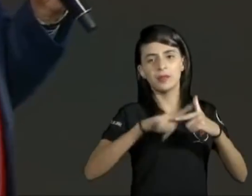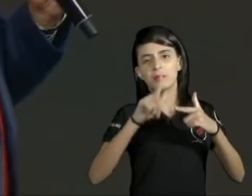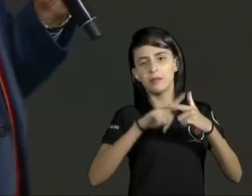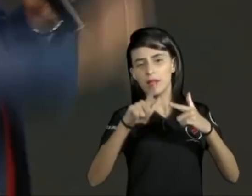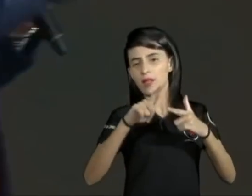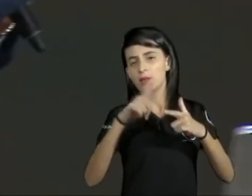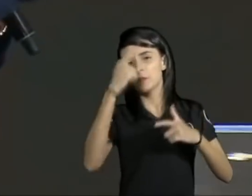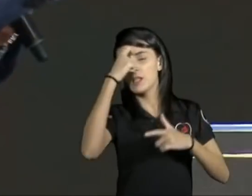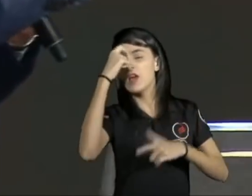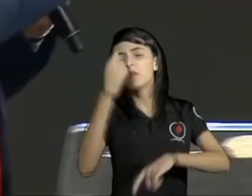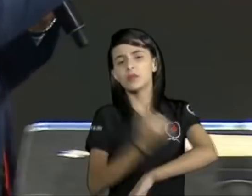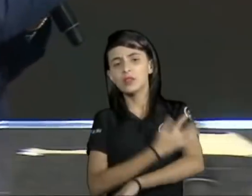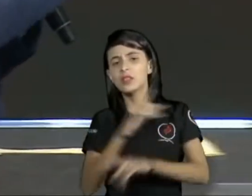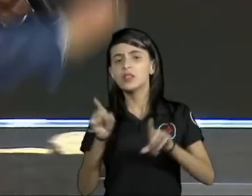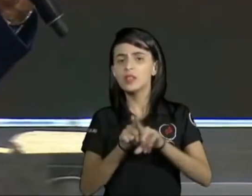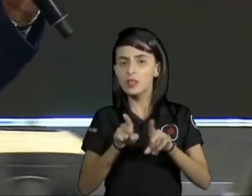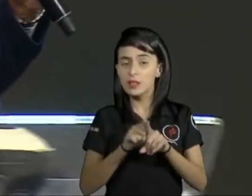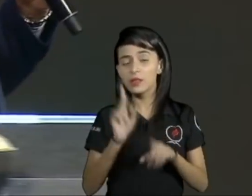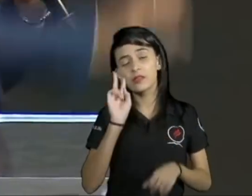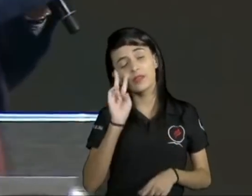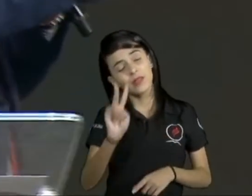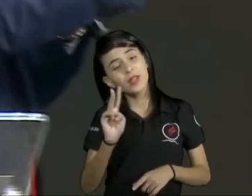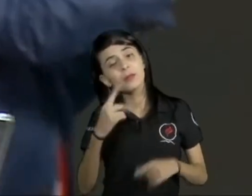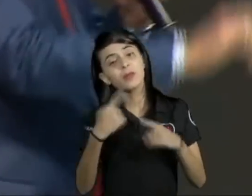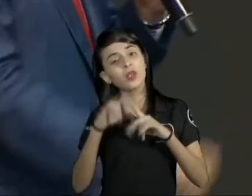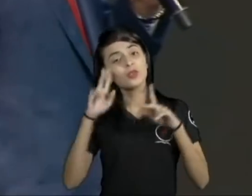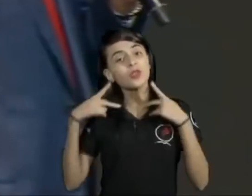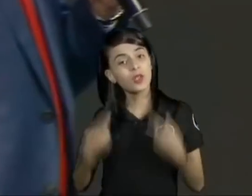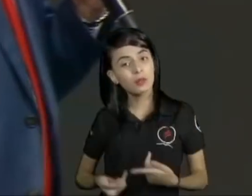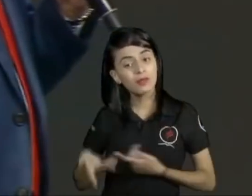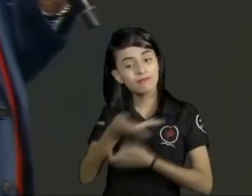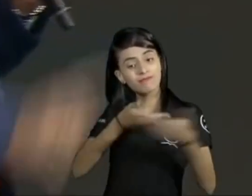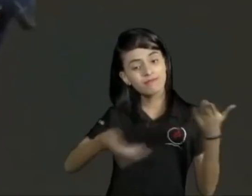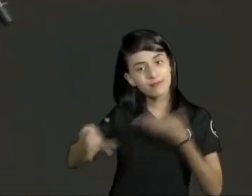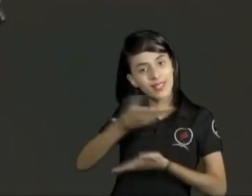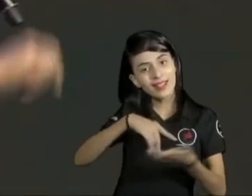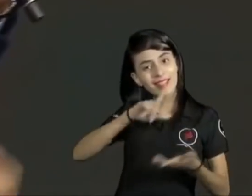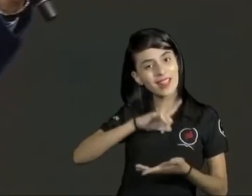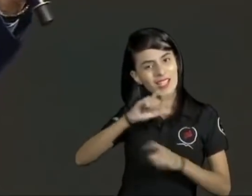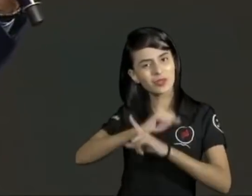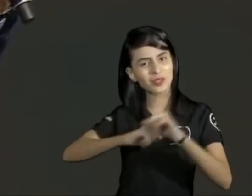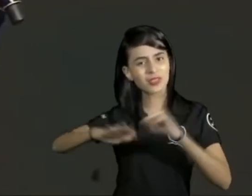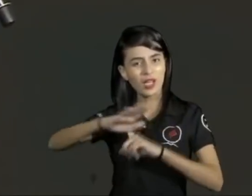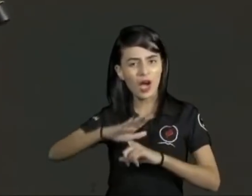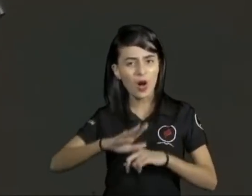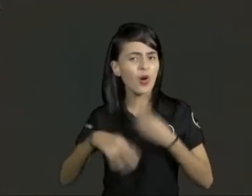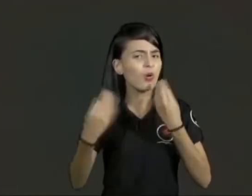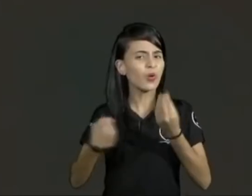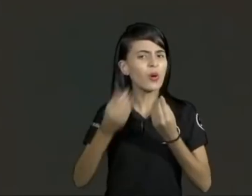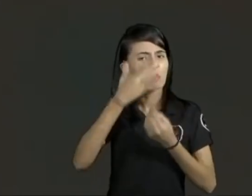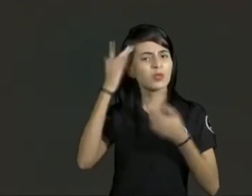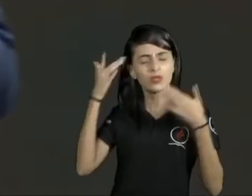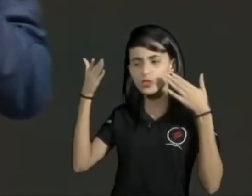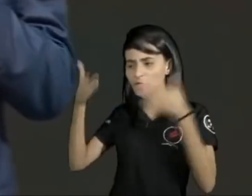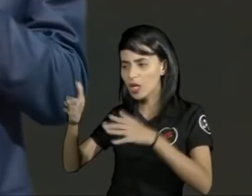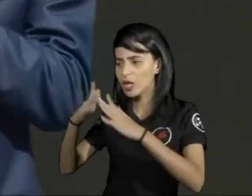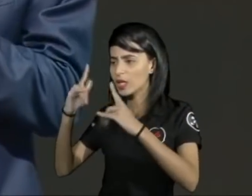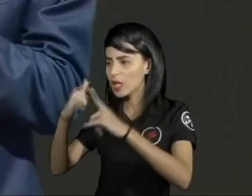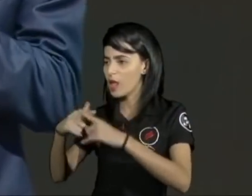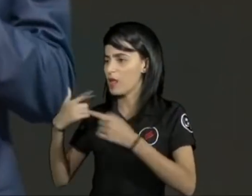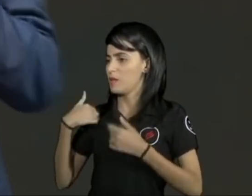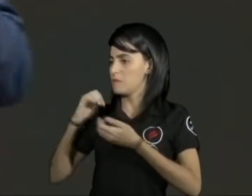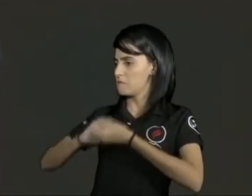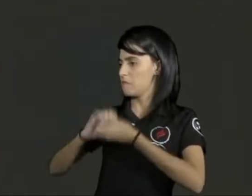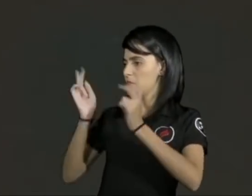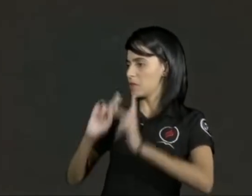emocionais e até mentais para você ver porque o ser humano é um ser social como a pessoa chega numa igreja e não tem uma parte